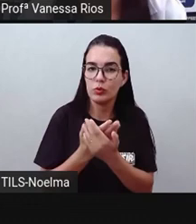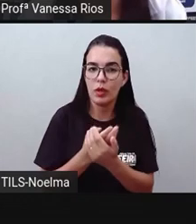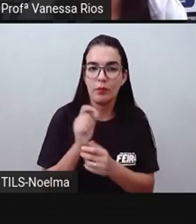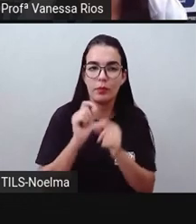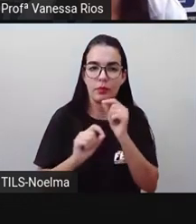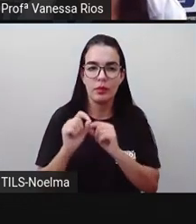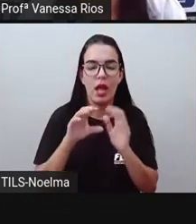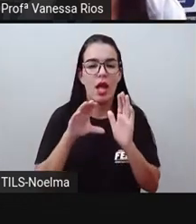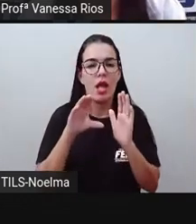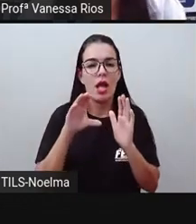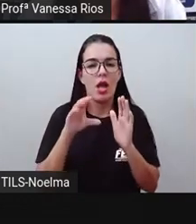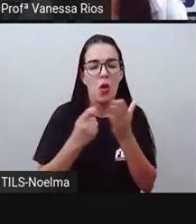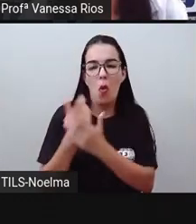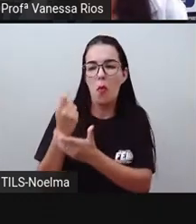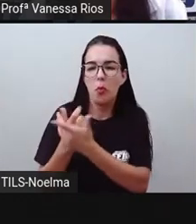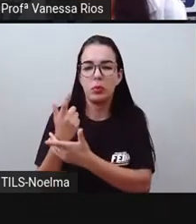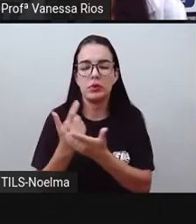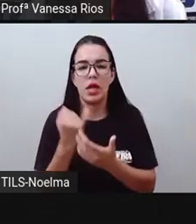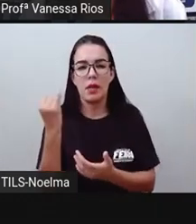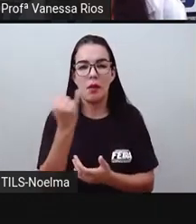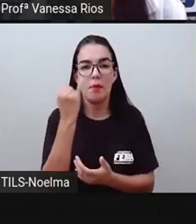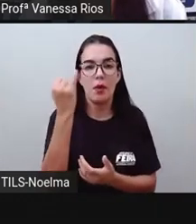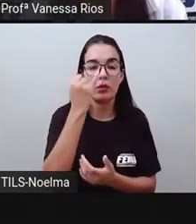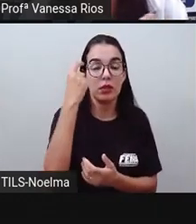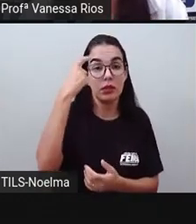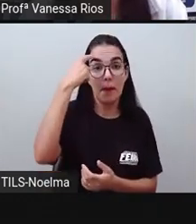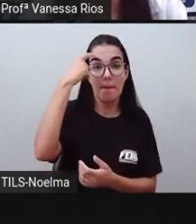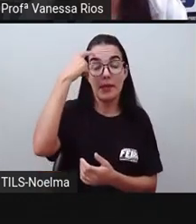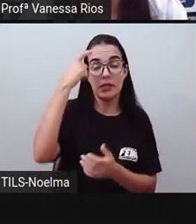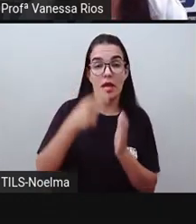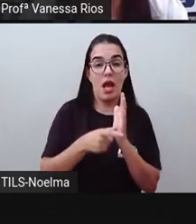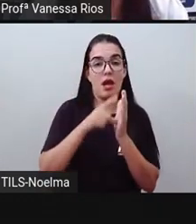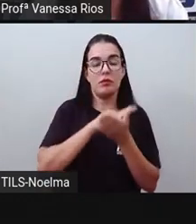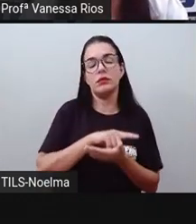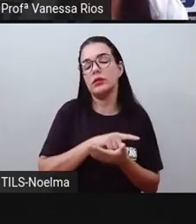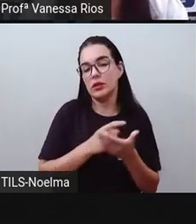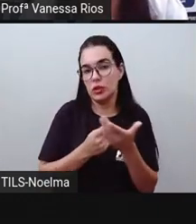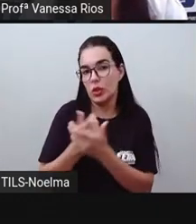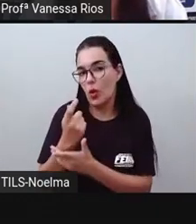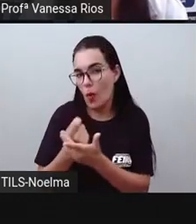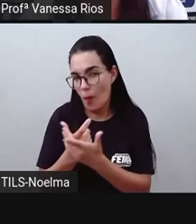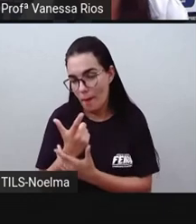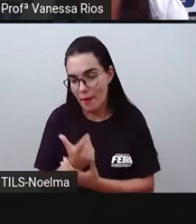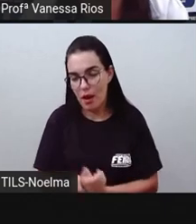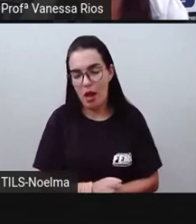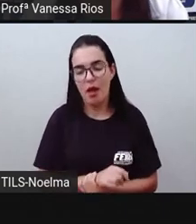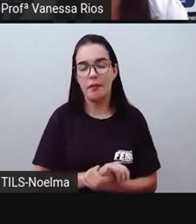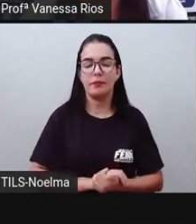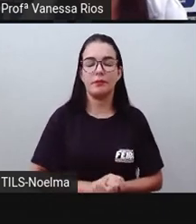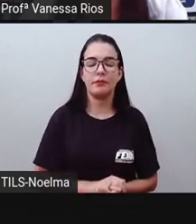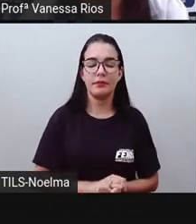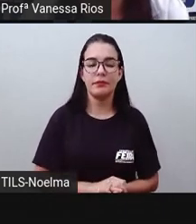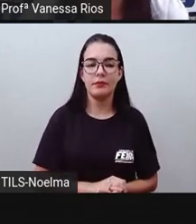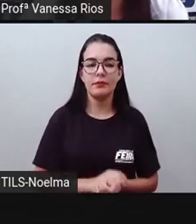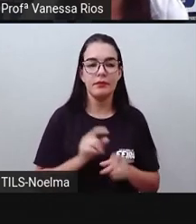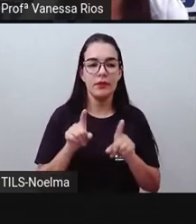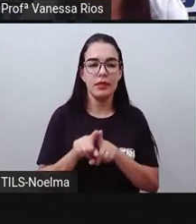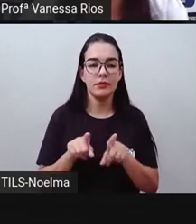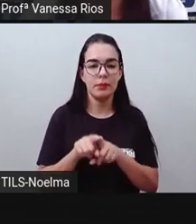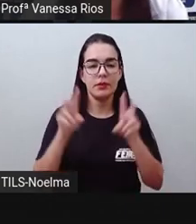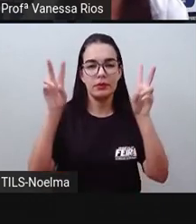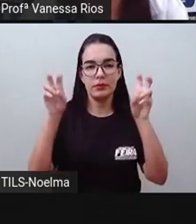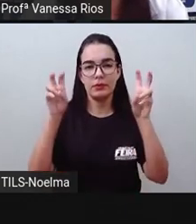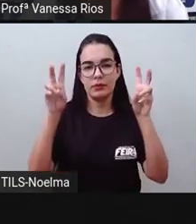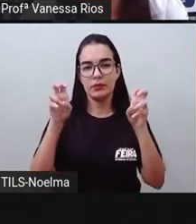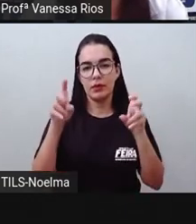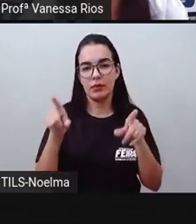sobre consumismo, sobre a importância de pensarmos, refletirmos sobre as nossas ações em relação a isso, e também os conteúdos aí que